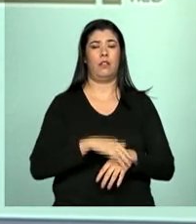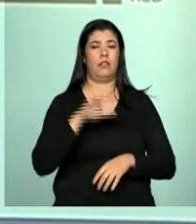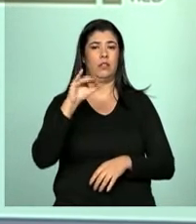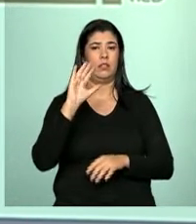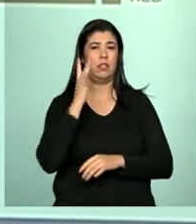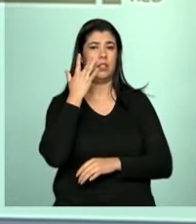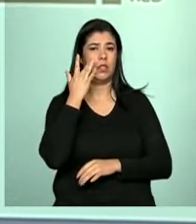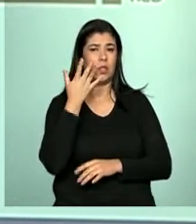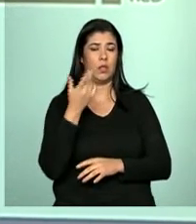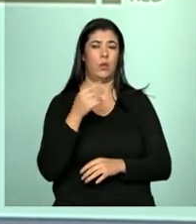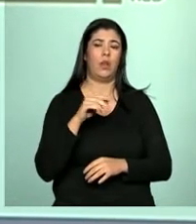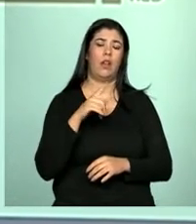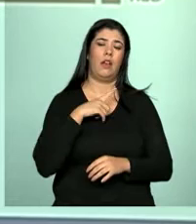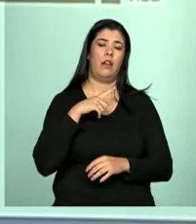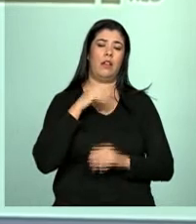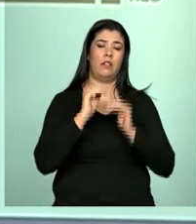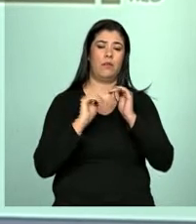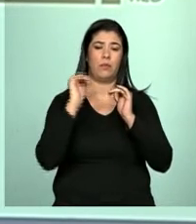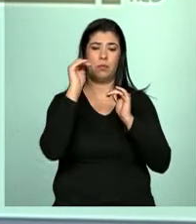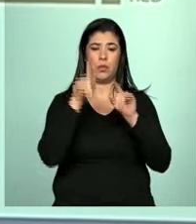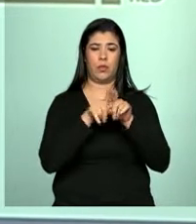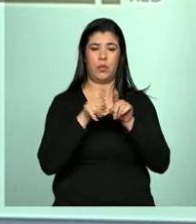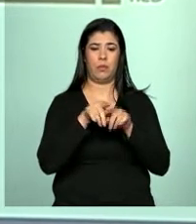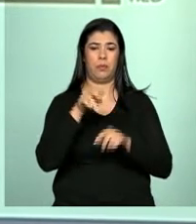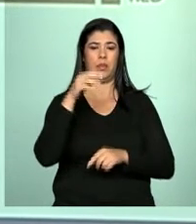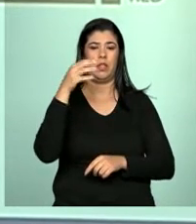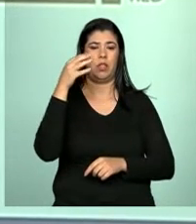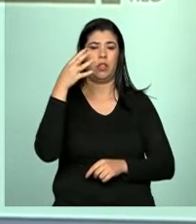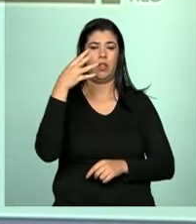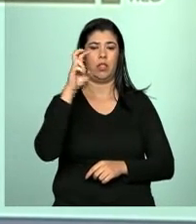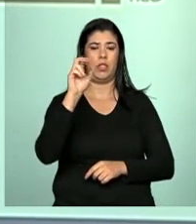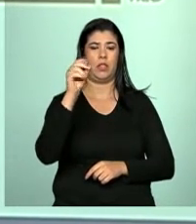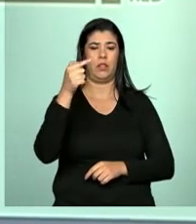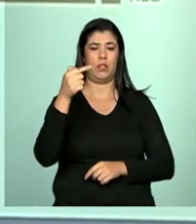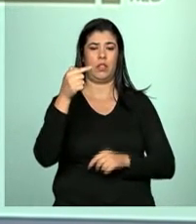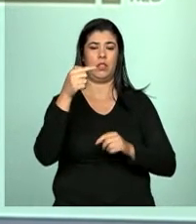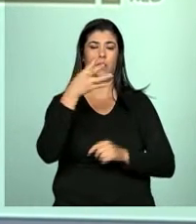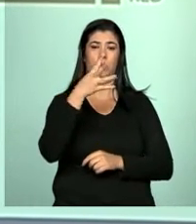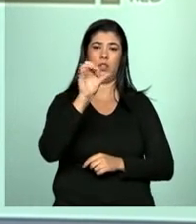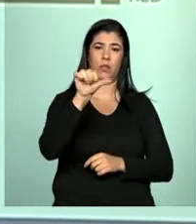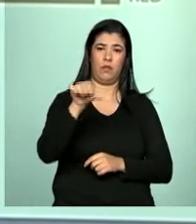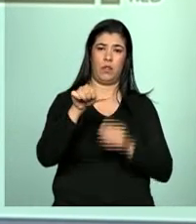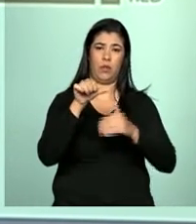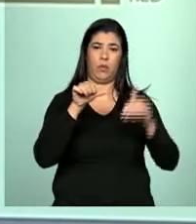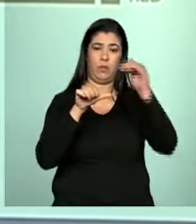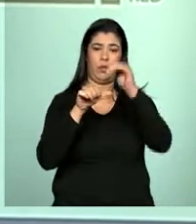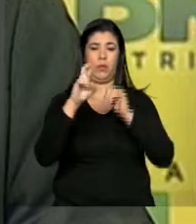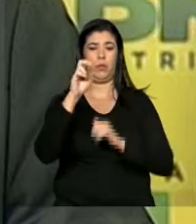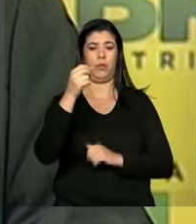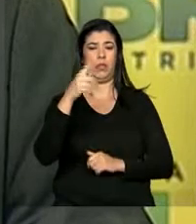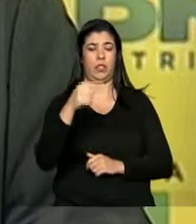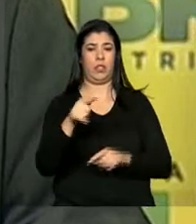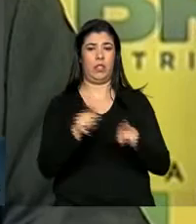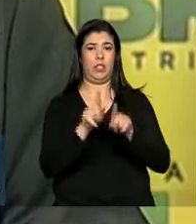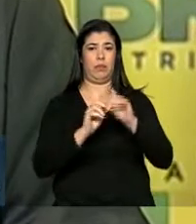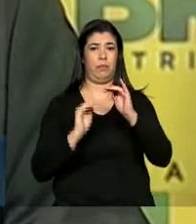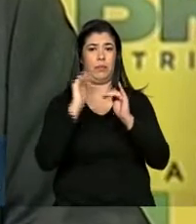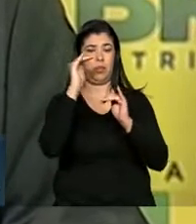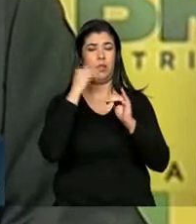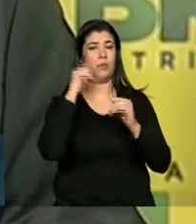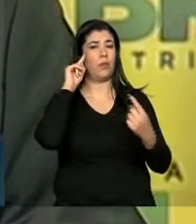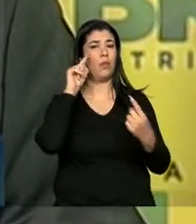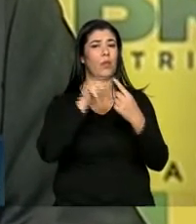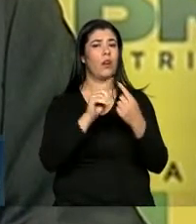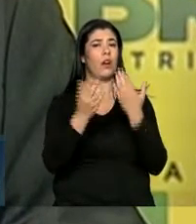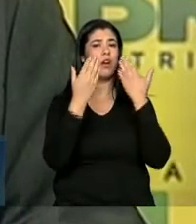para 507, e em ciências humanas, de 537 para 565. Percebam, a métrica do Enem,